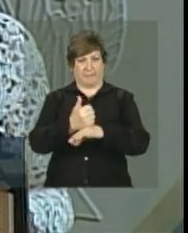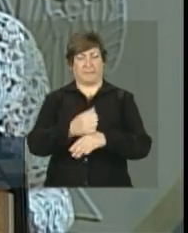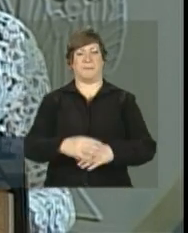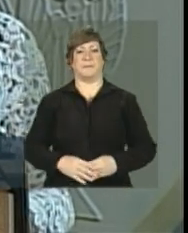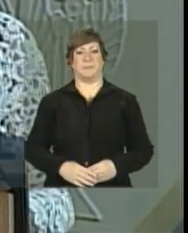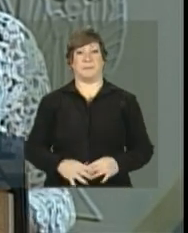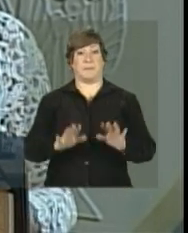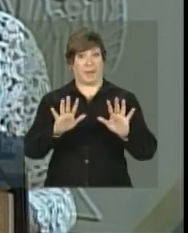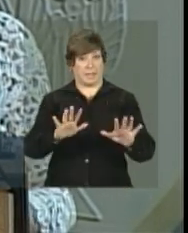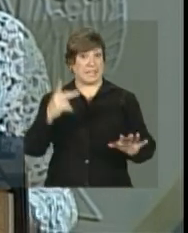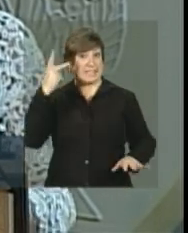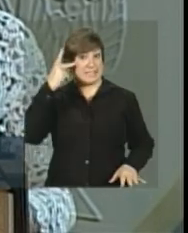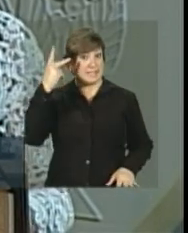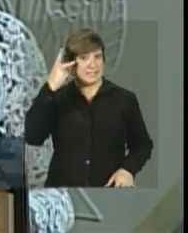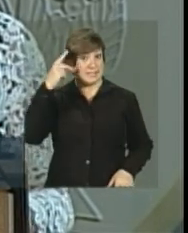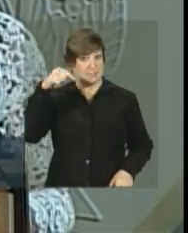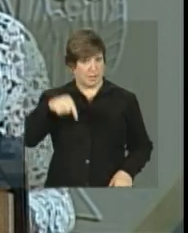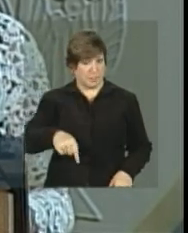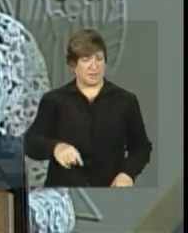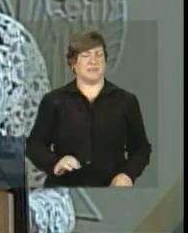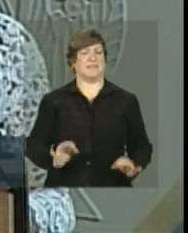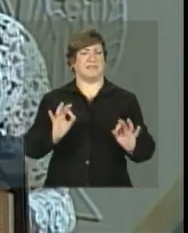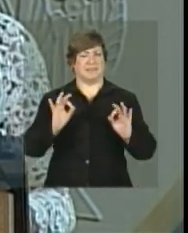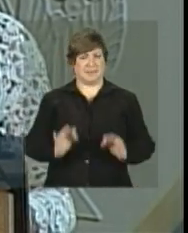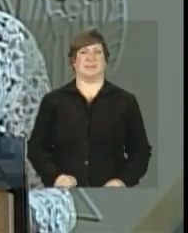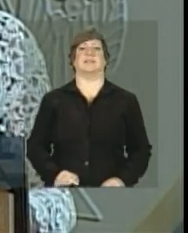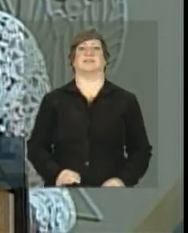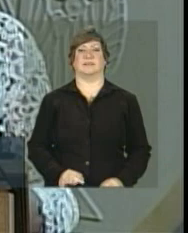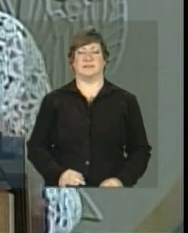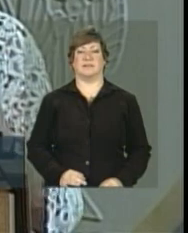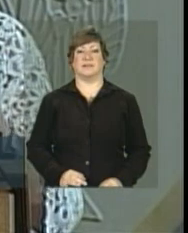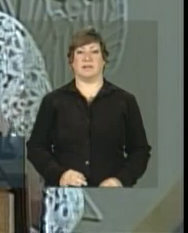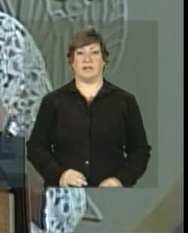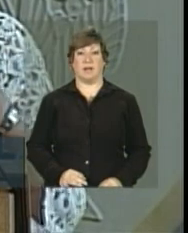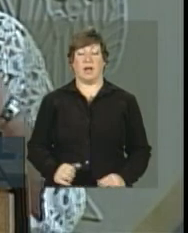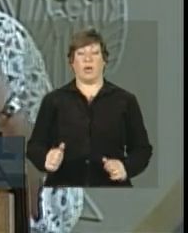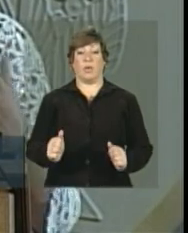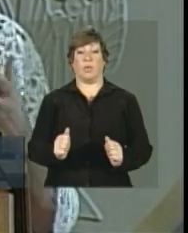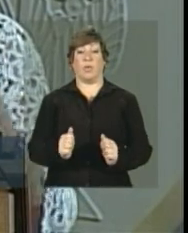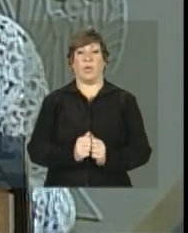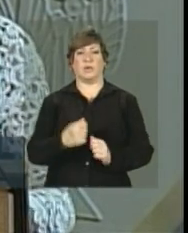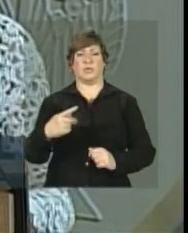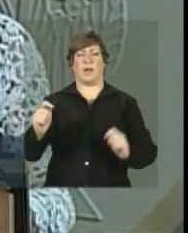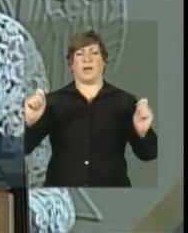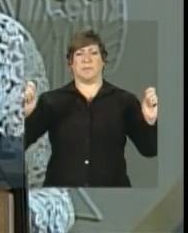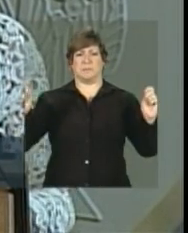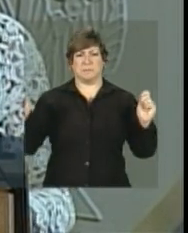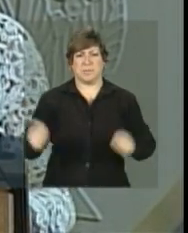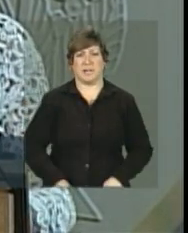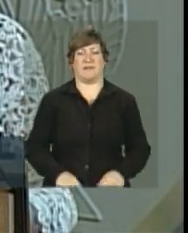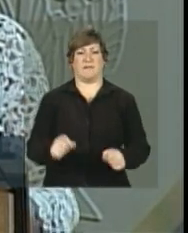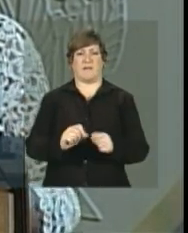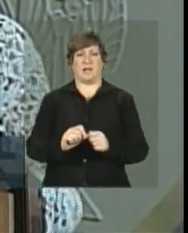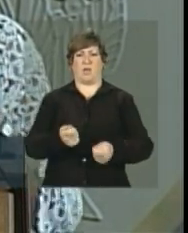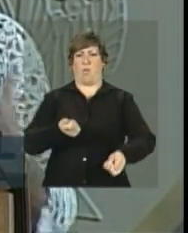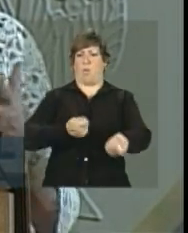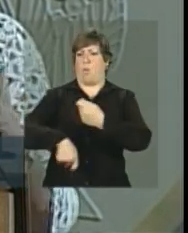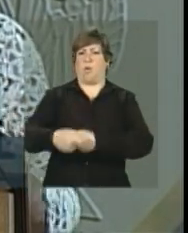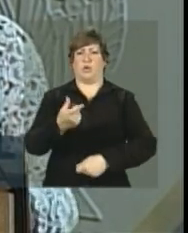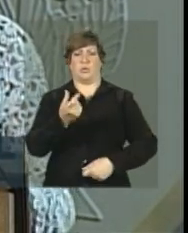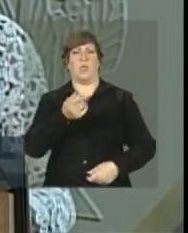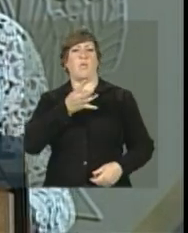Mas São Paulo, sem sombra de dúvida, com a sua capacidade de gerar riqueza, de